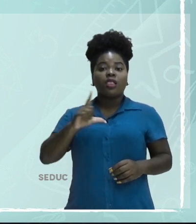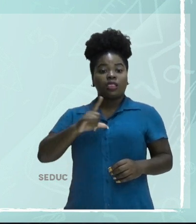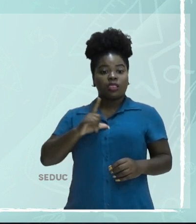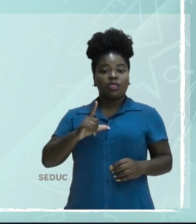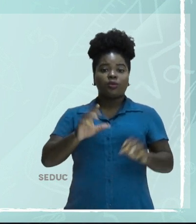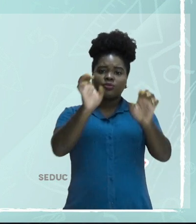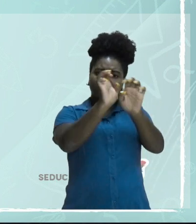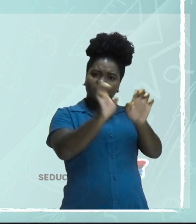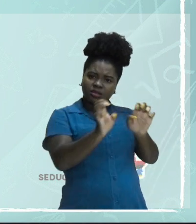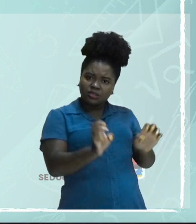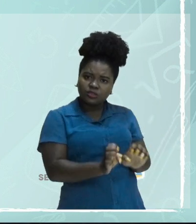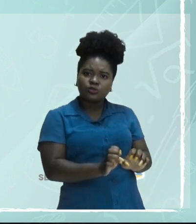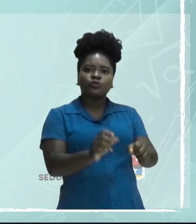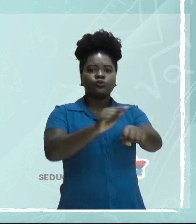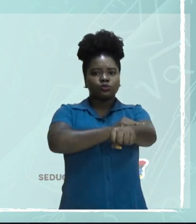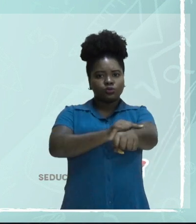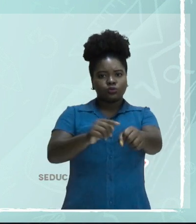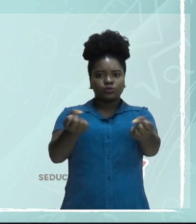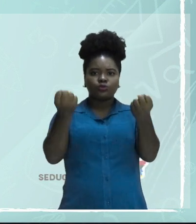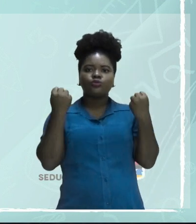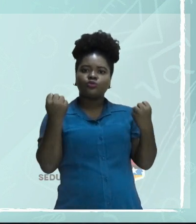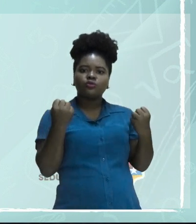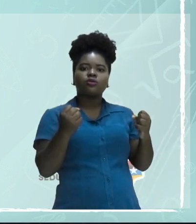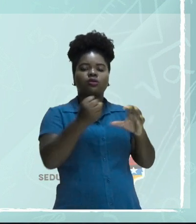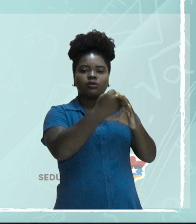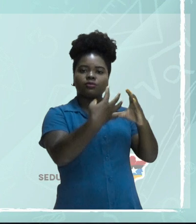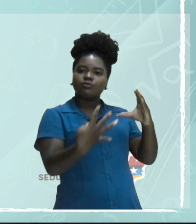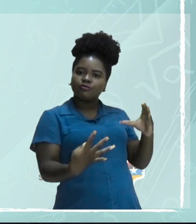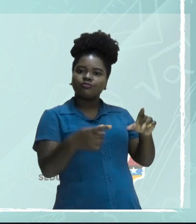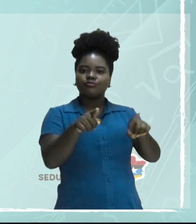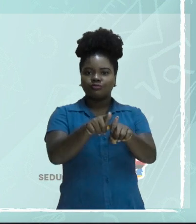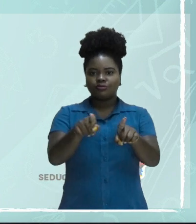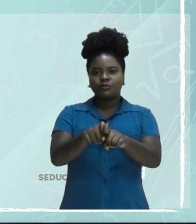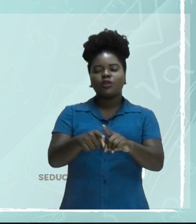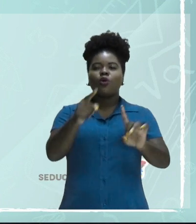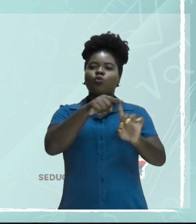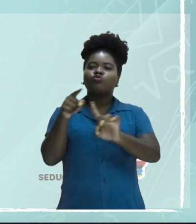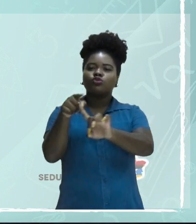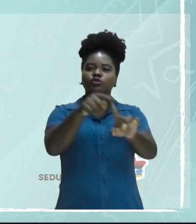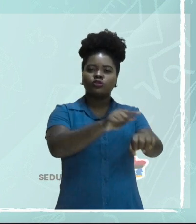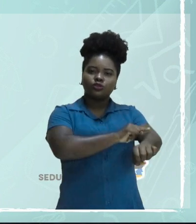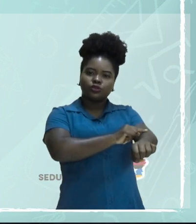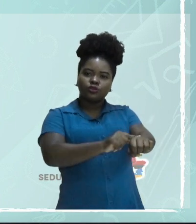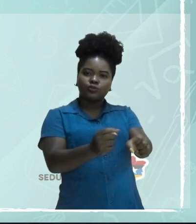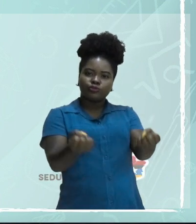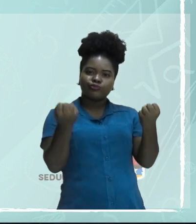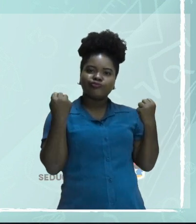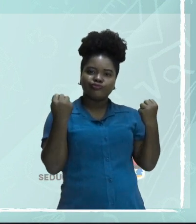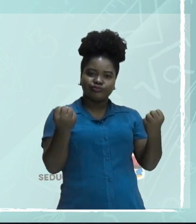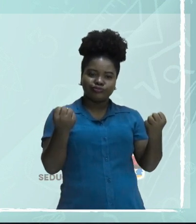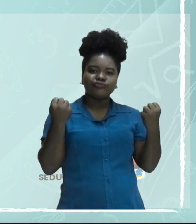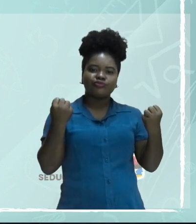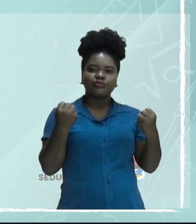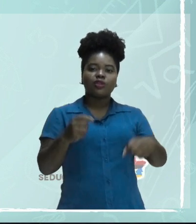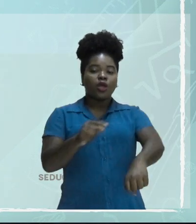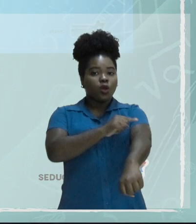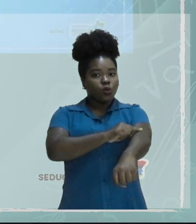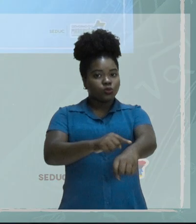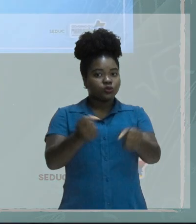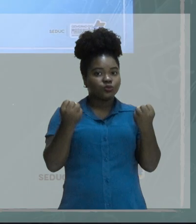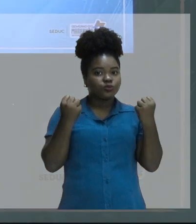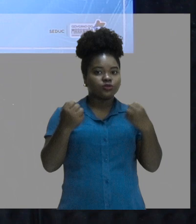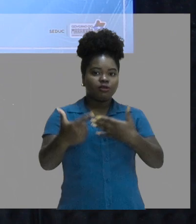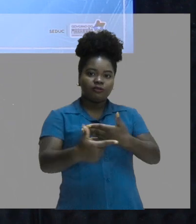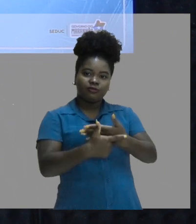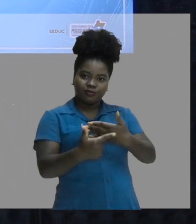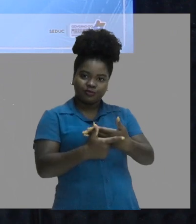dividido, as características dos músculos, os tipos de músculos, os músculos quanto à sua função e os